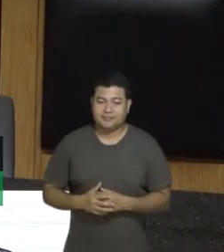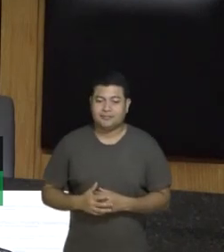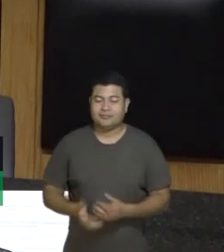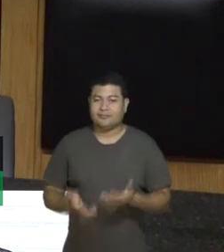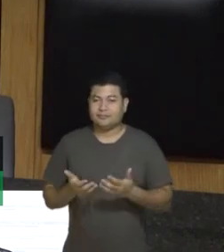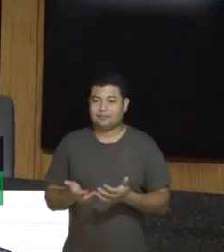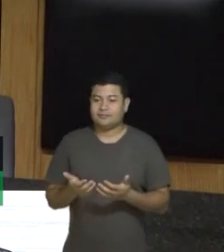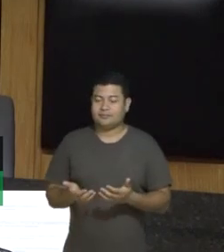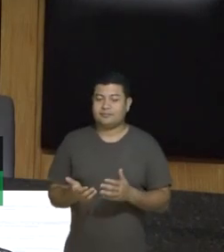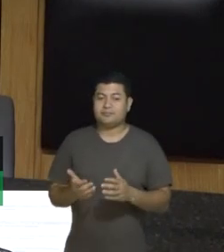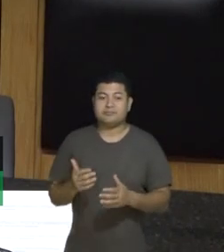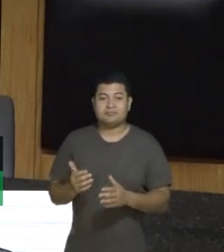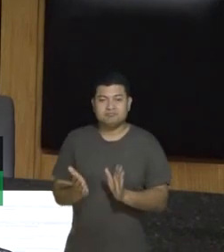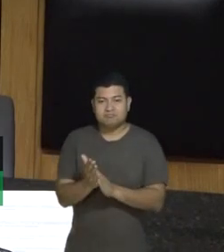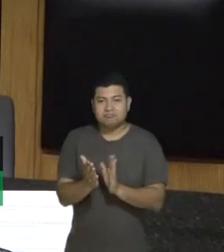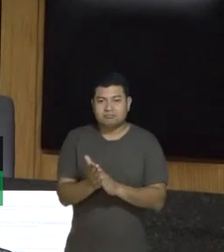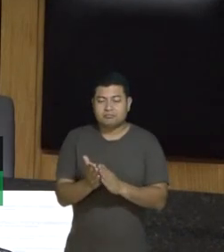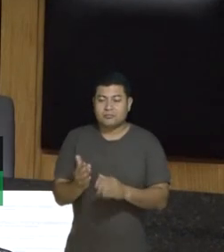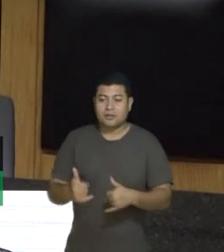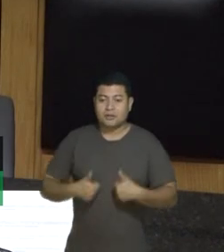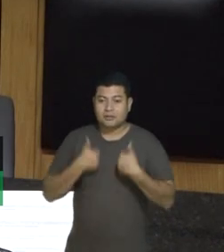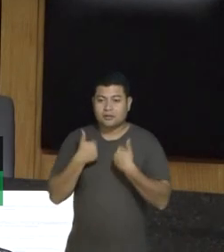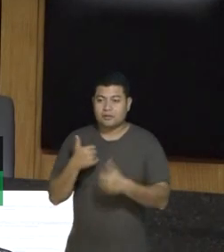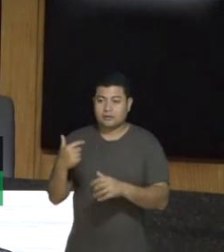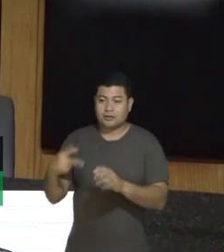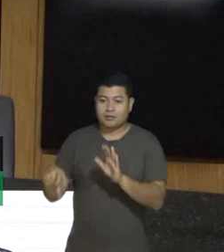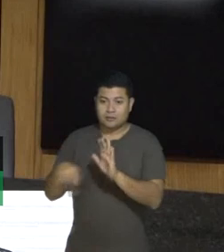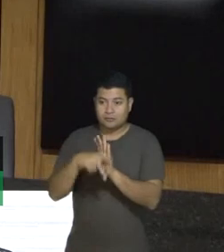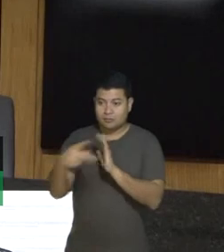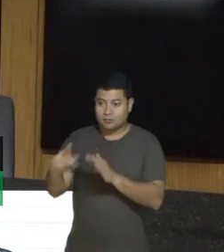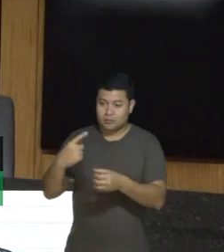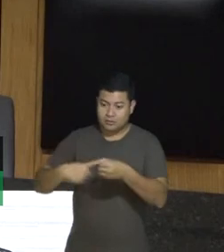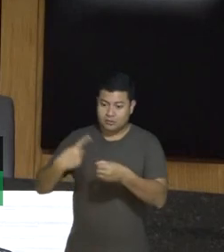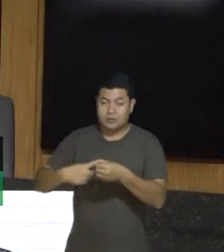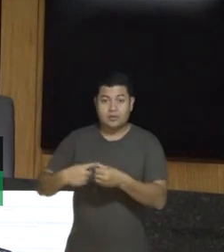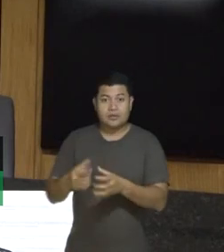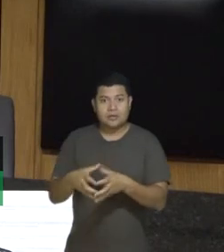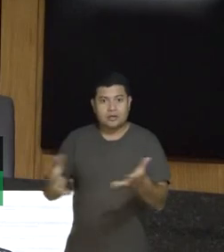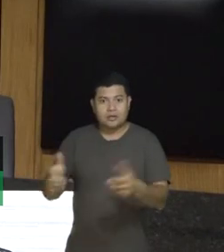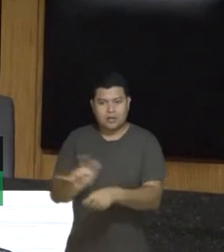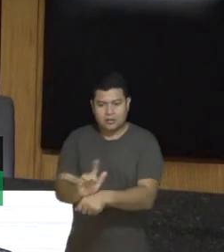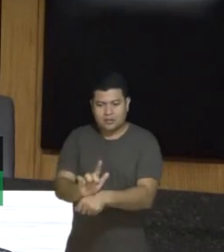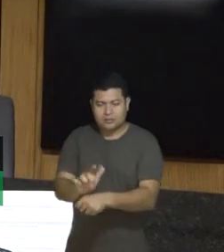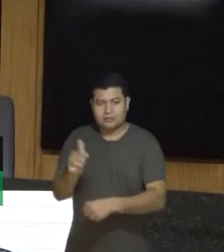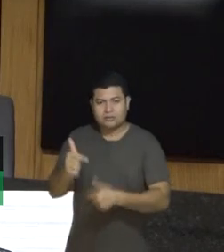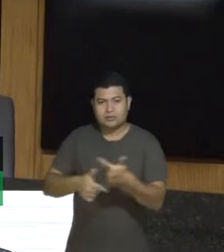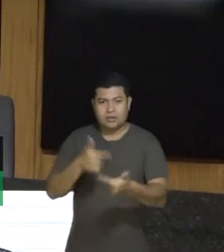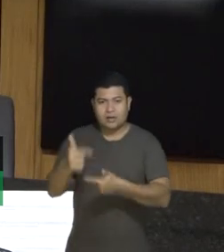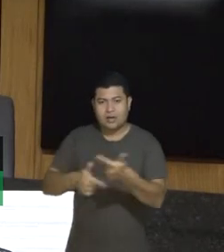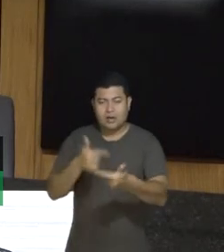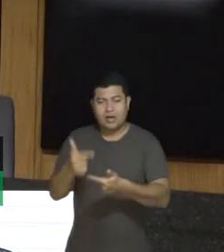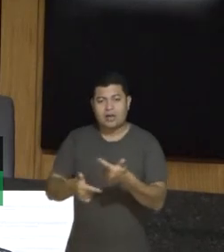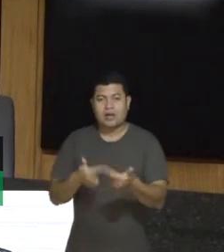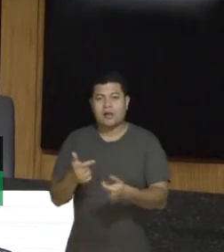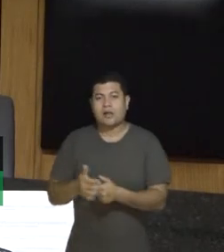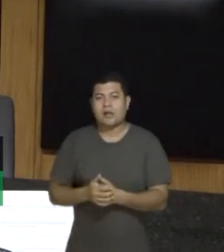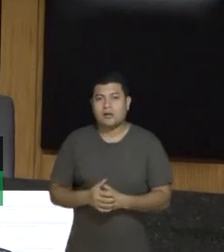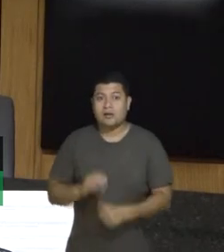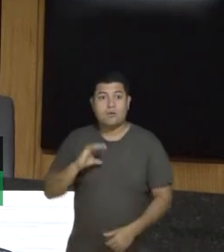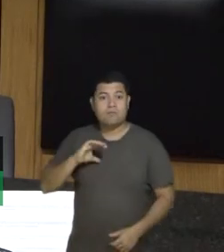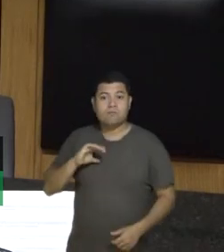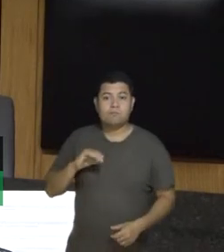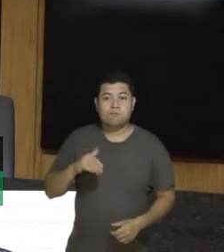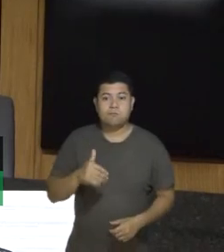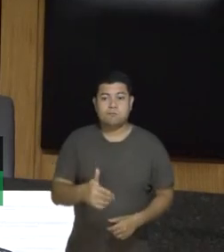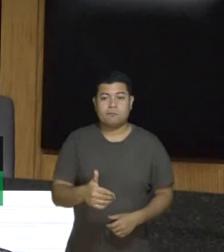pelo aniversário do seu município, pela sua grande gestão que o senhor fez no seu município, pela coragem que o